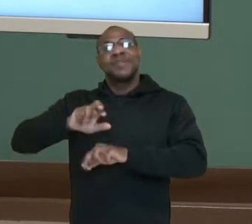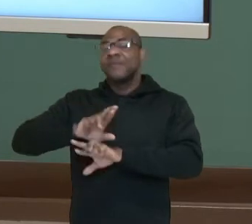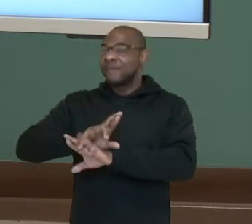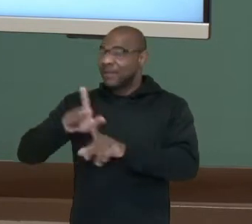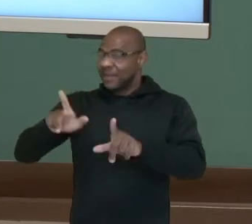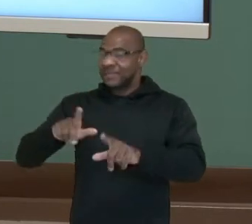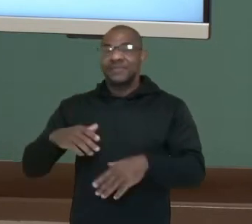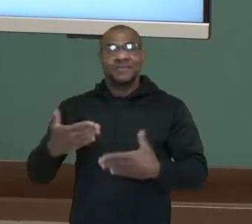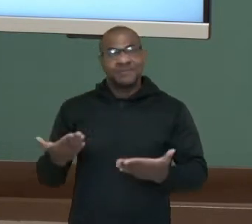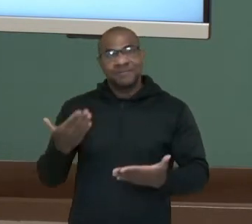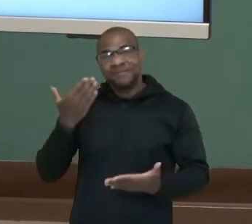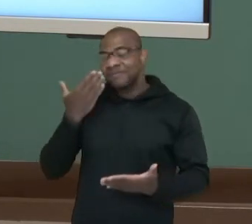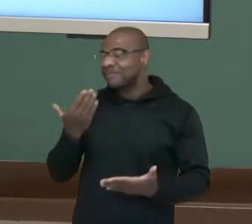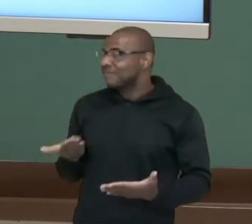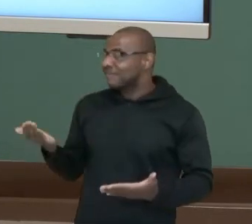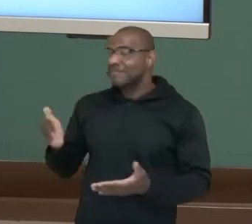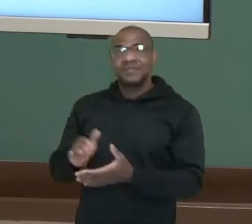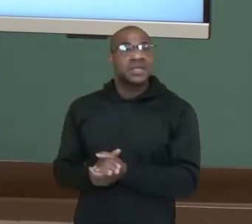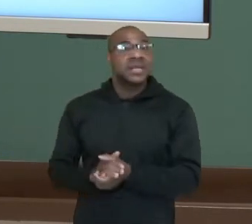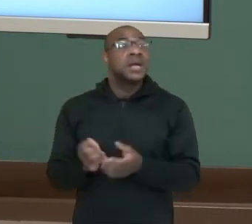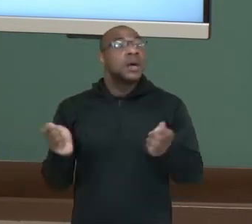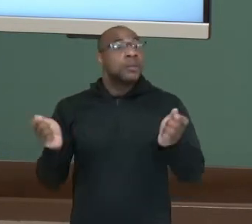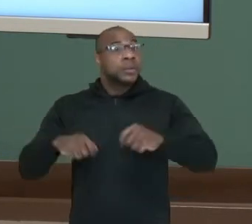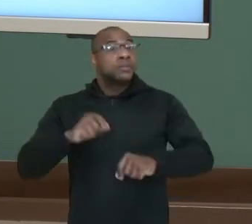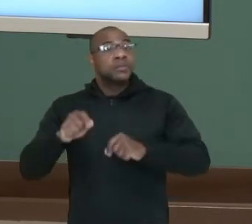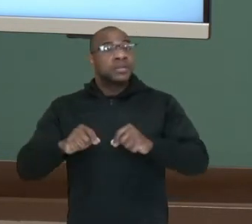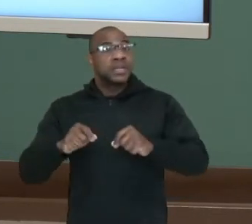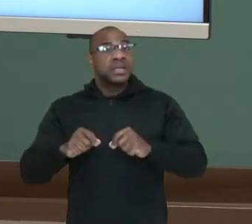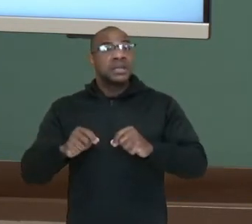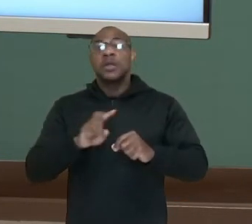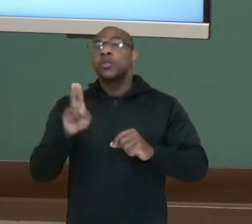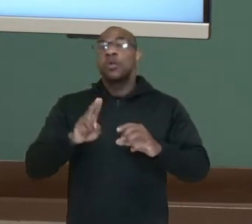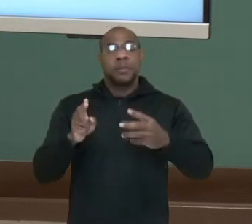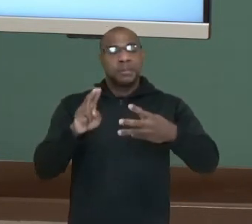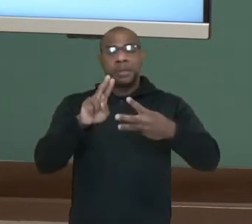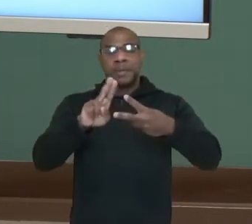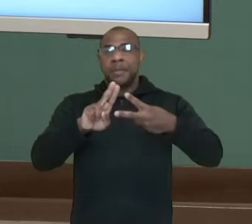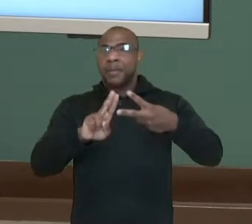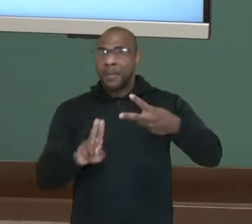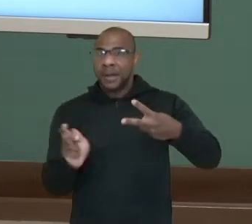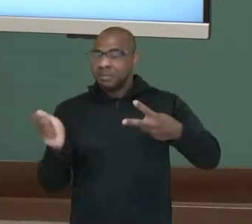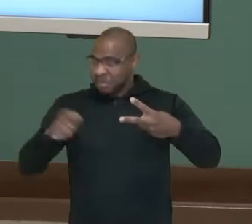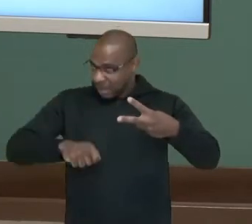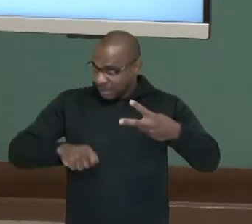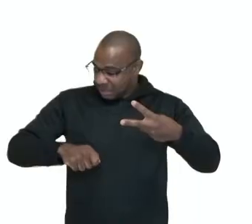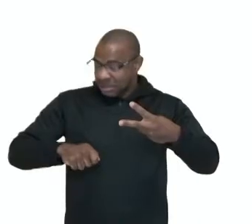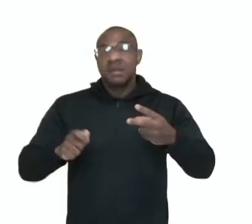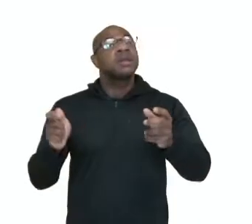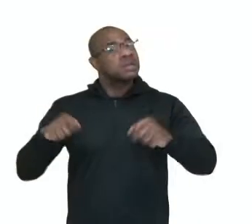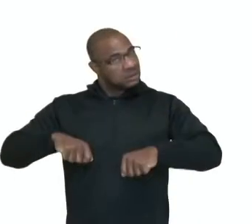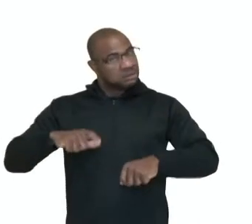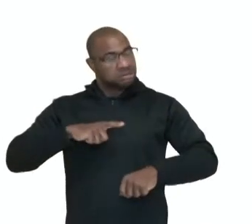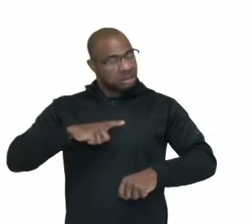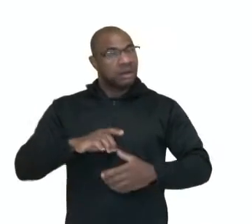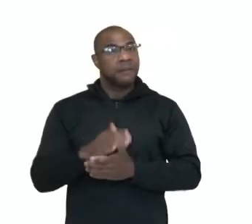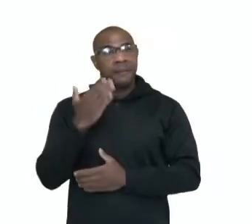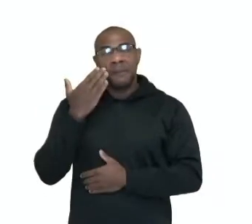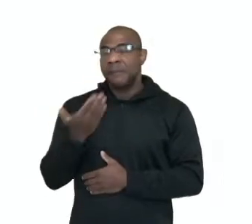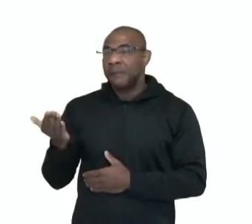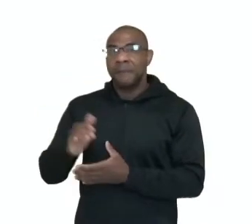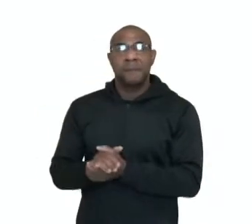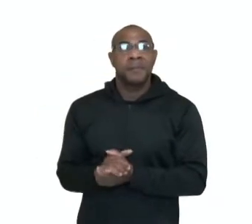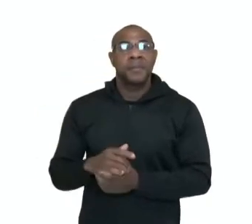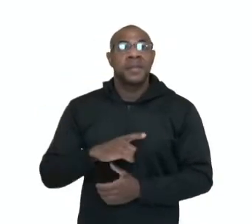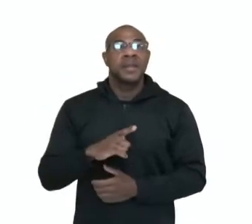podemos classificá-los? Sim, podemos. Vamos classificá-los em dois conjuntos numéricos. A função é uma lei